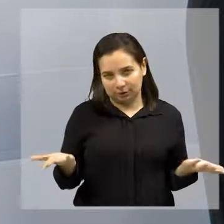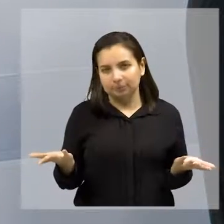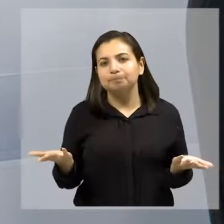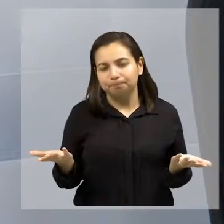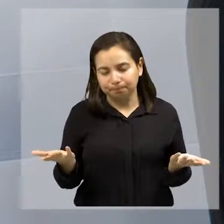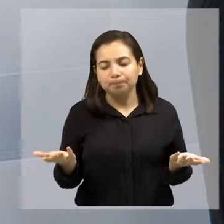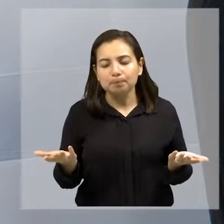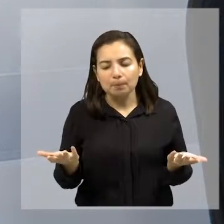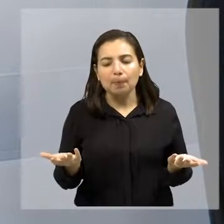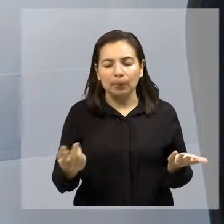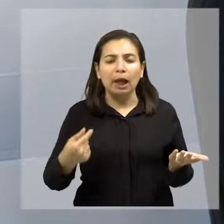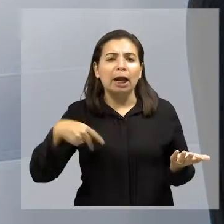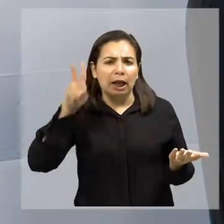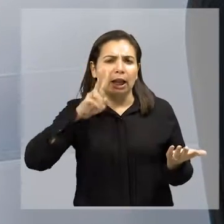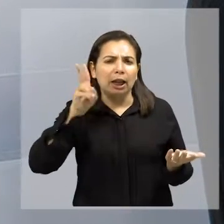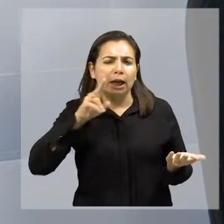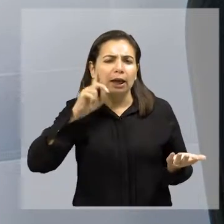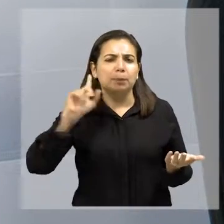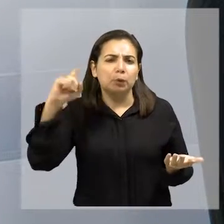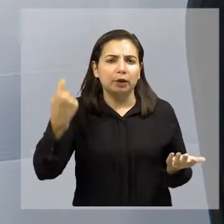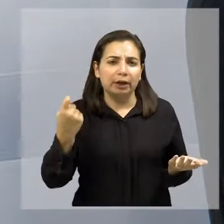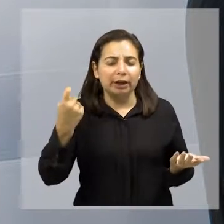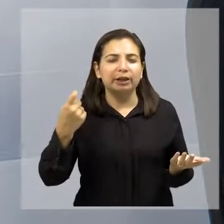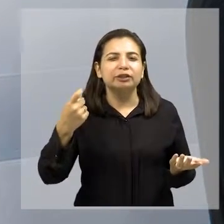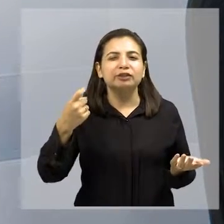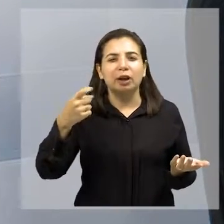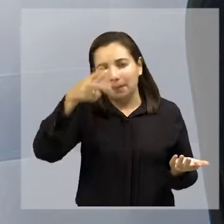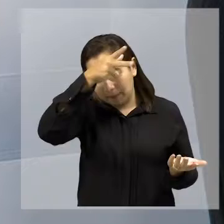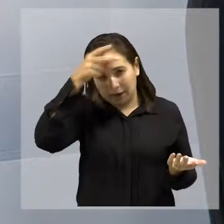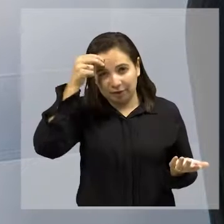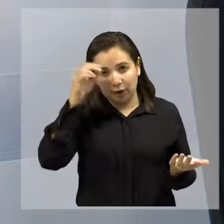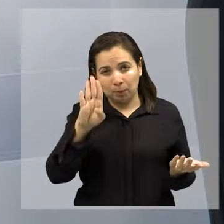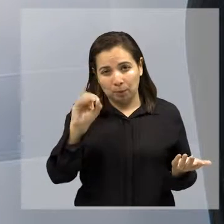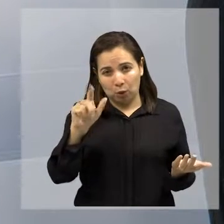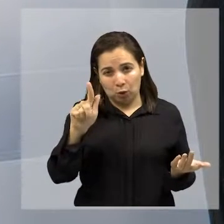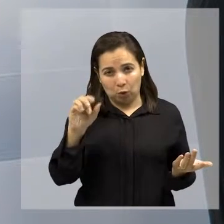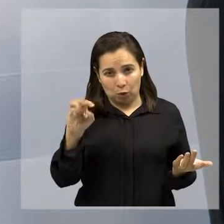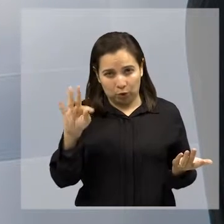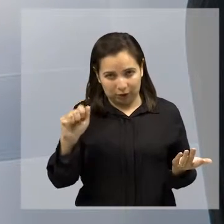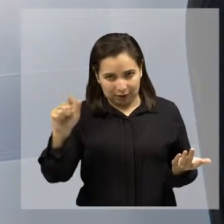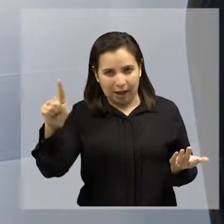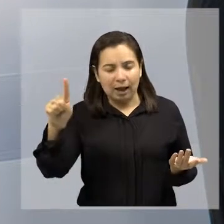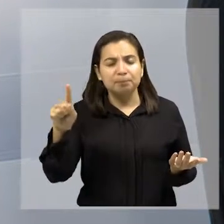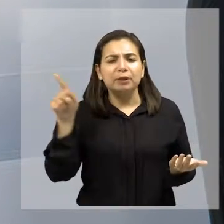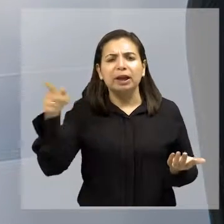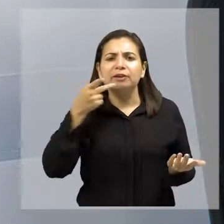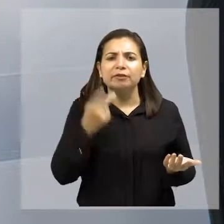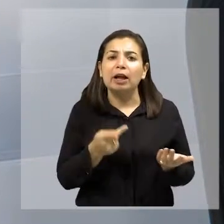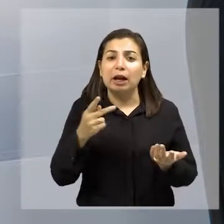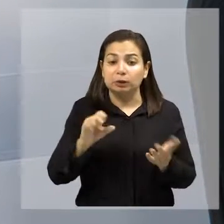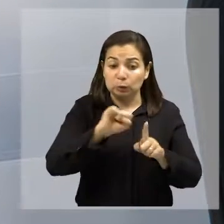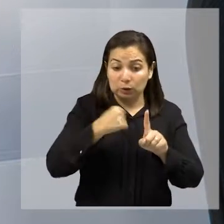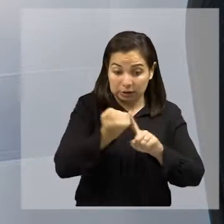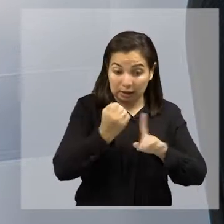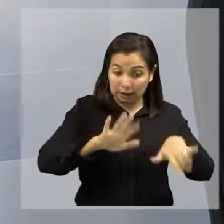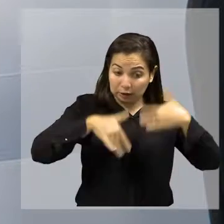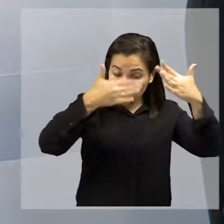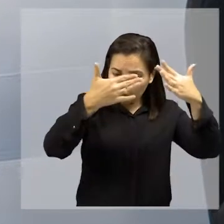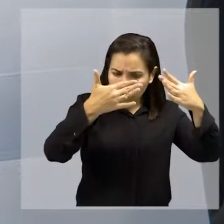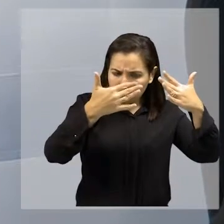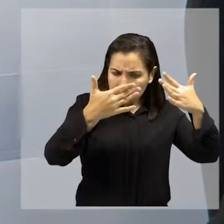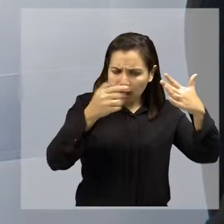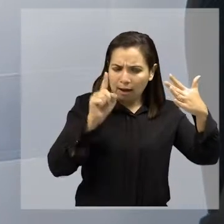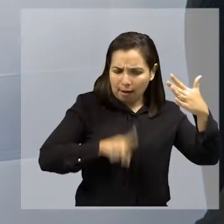Ernesto Penhalosa, que foi prefeito da cidade de Bogotá, em que o Penhalosa dizia que a sociedade desenvolvida não